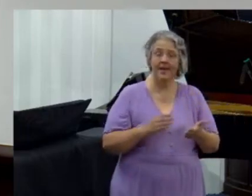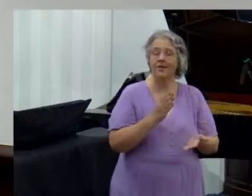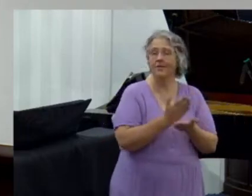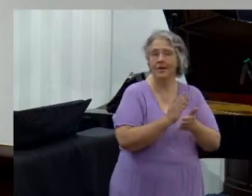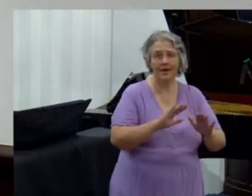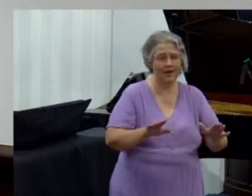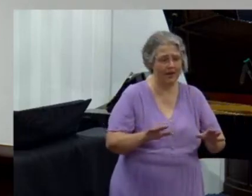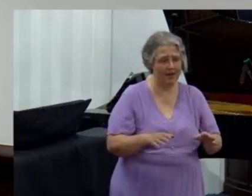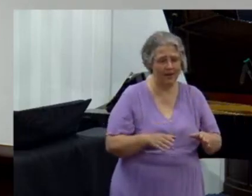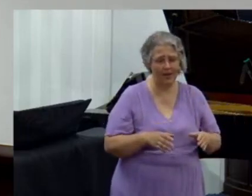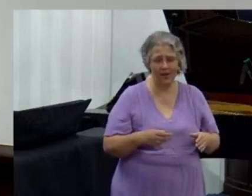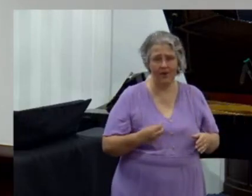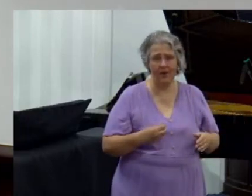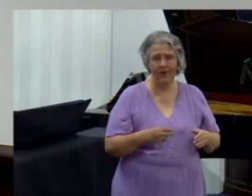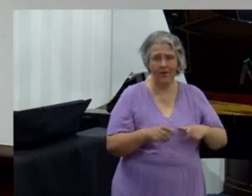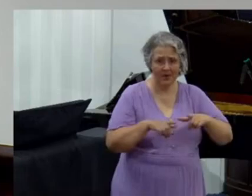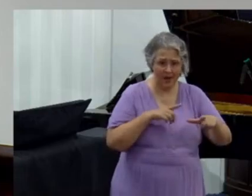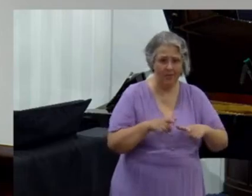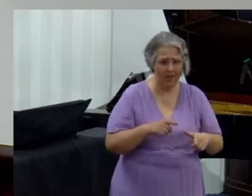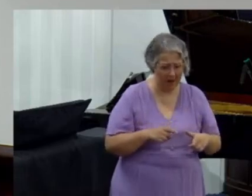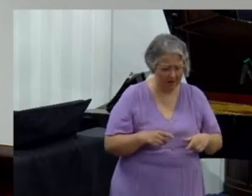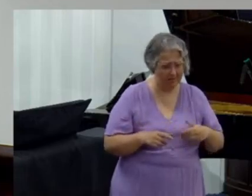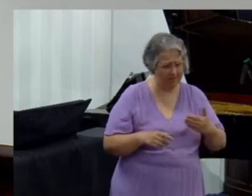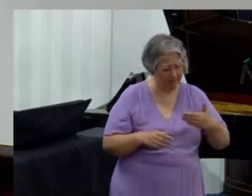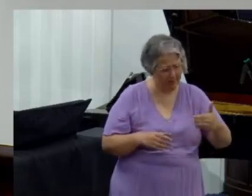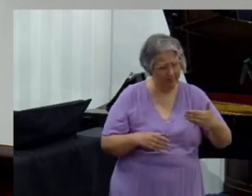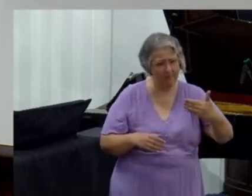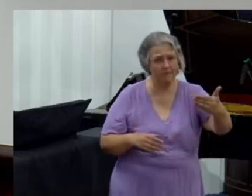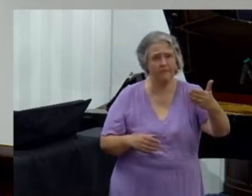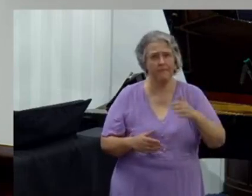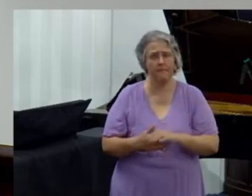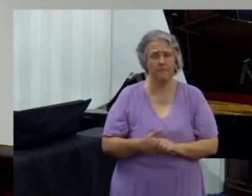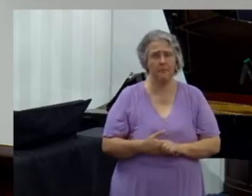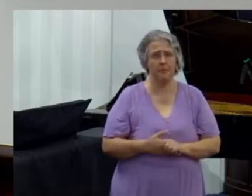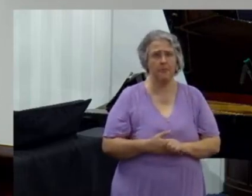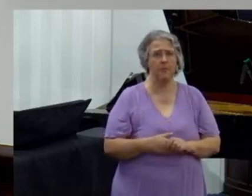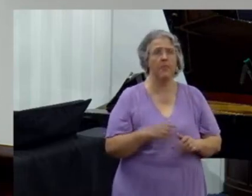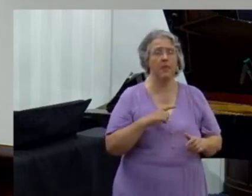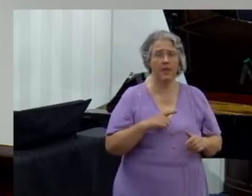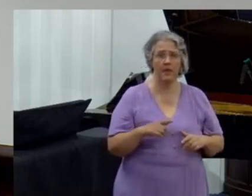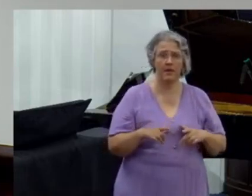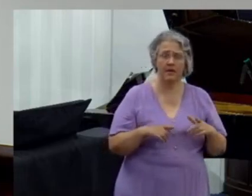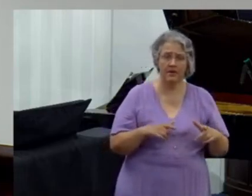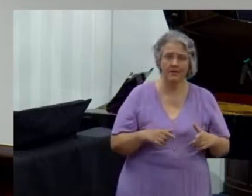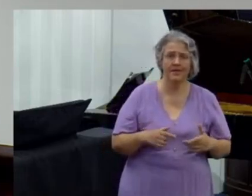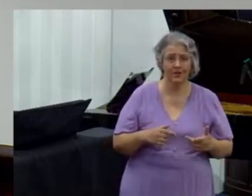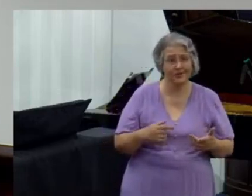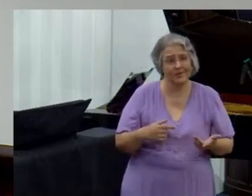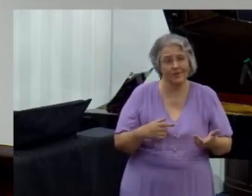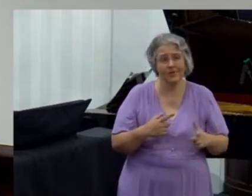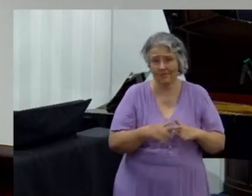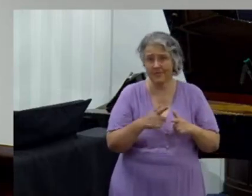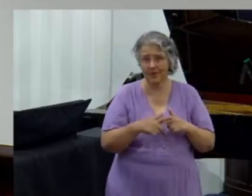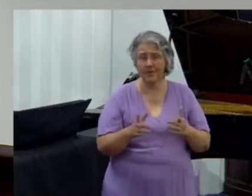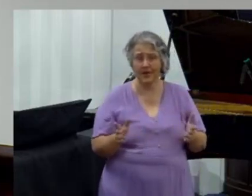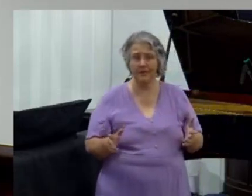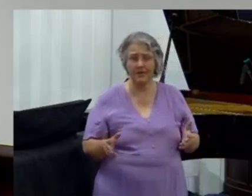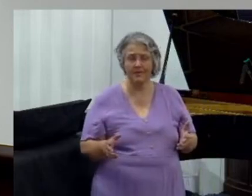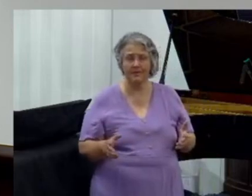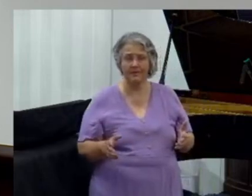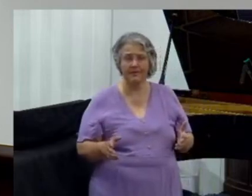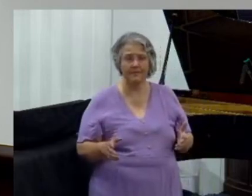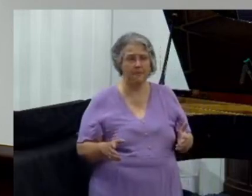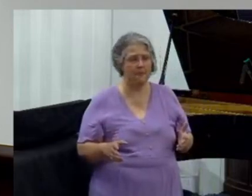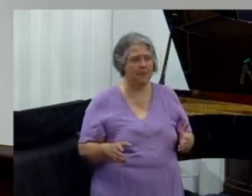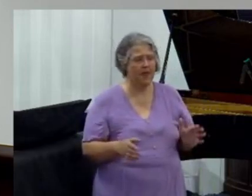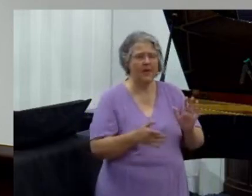Certamente, se o que Jesus Cristo estivesse fazendo aqui fosse errado, nós teríamos um problema. Porque Jesus, cometendo um erro em relação a